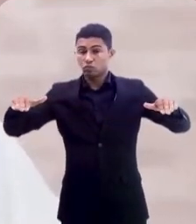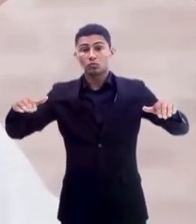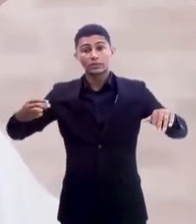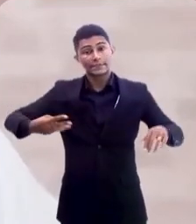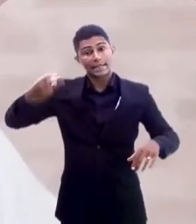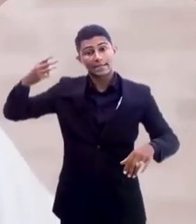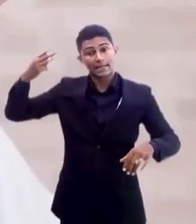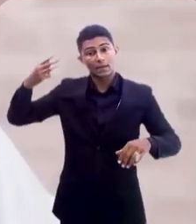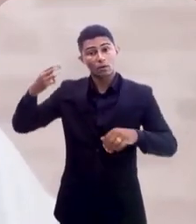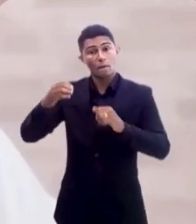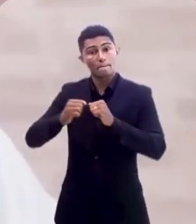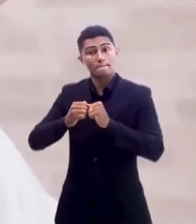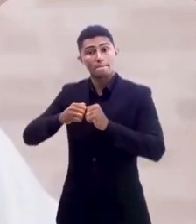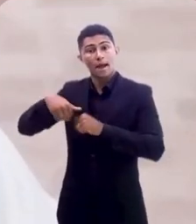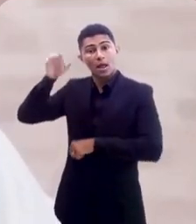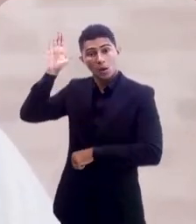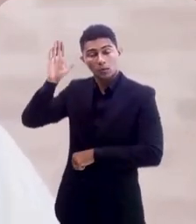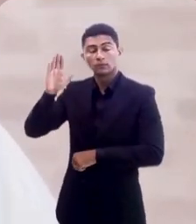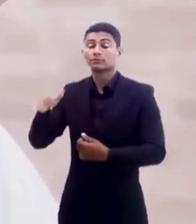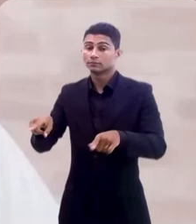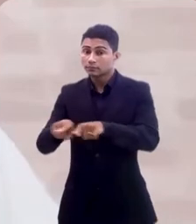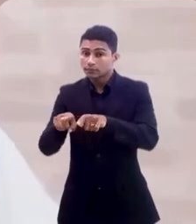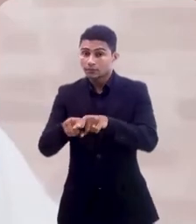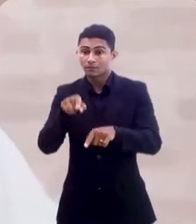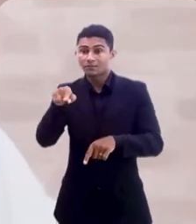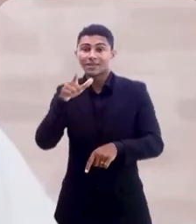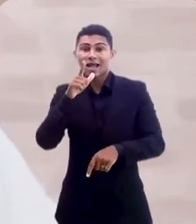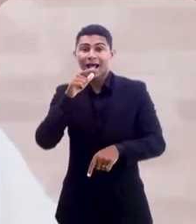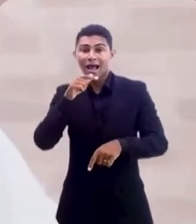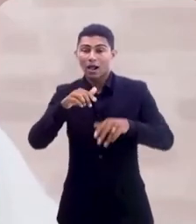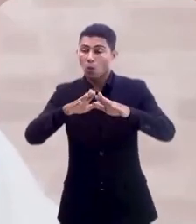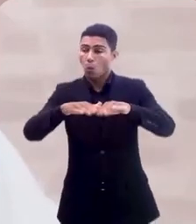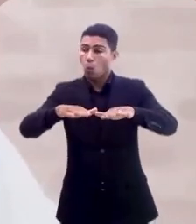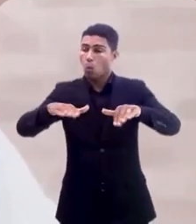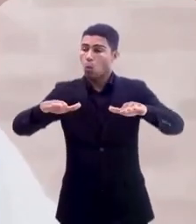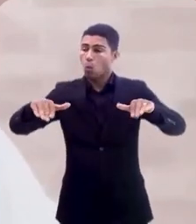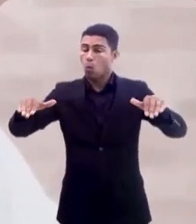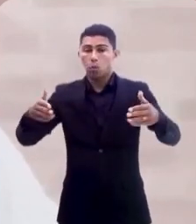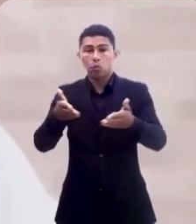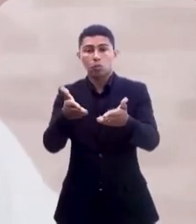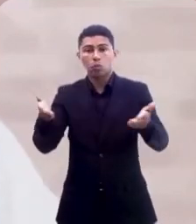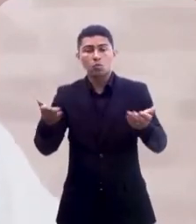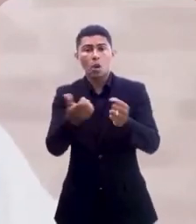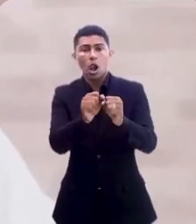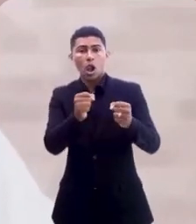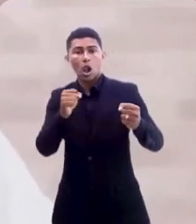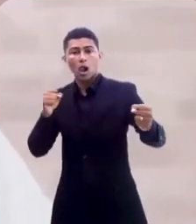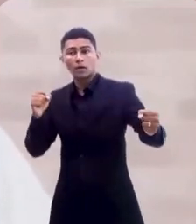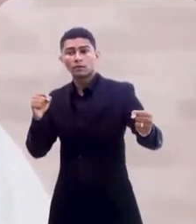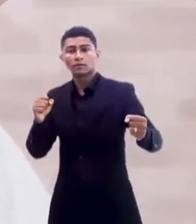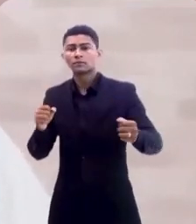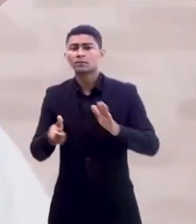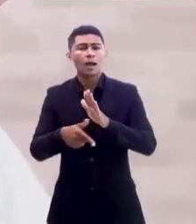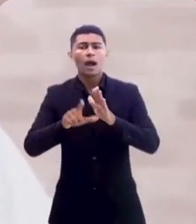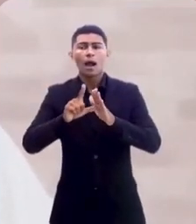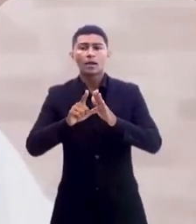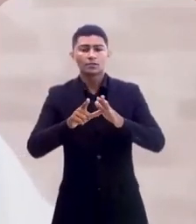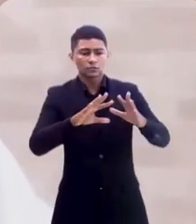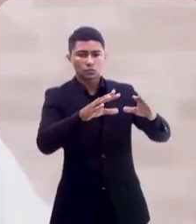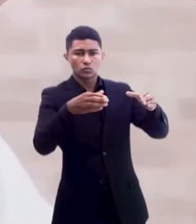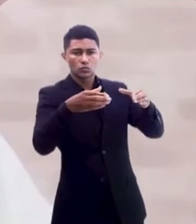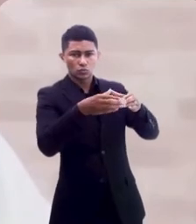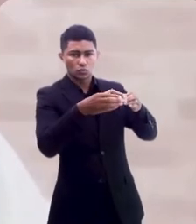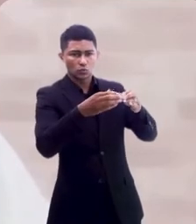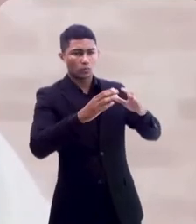e temos no mar uma área maior do que a área no continente, nós não tínhamos até hoje um